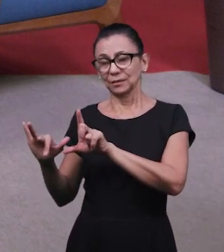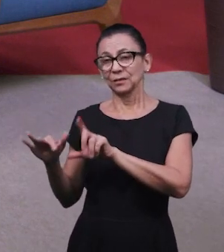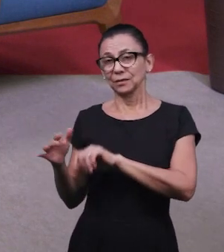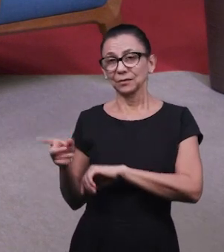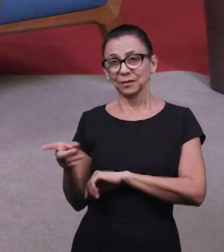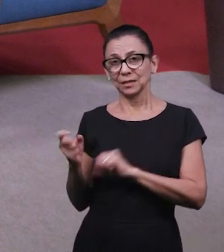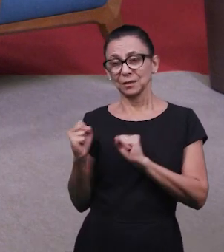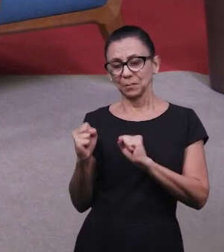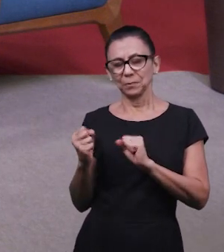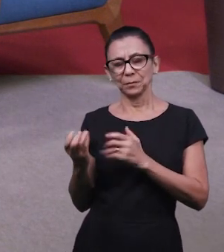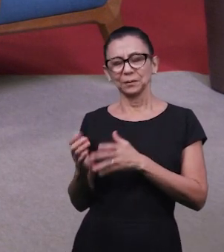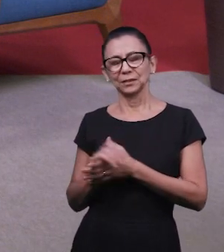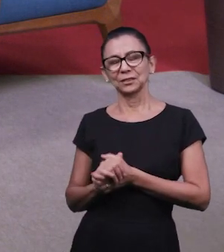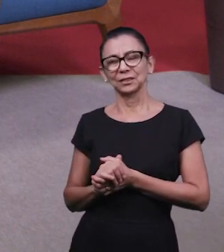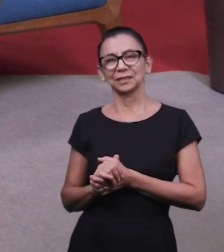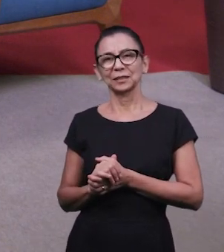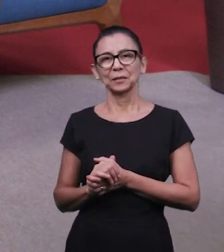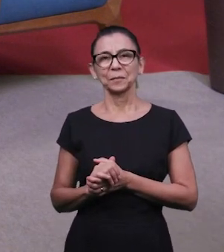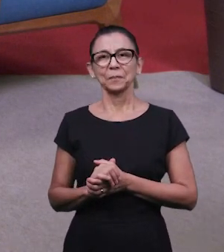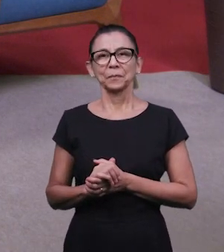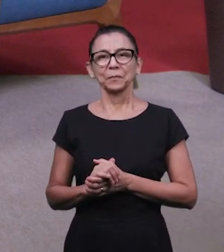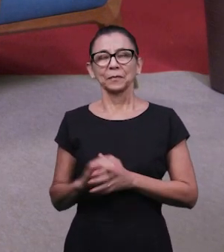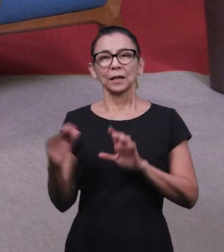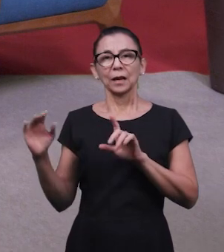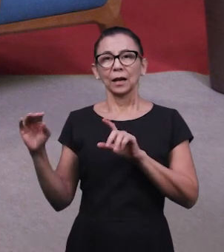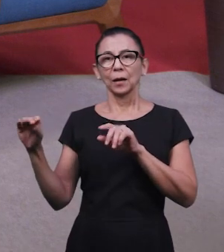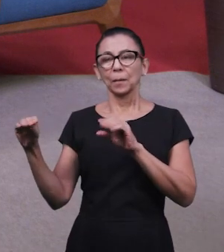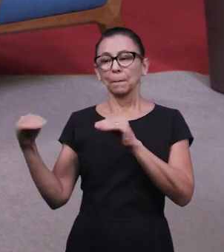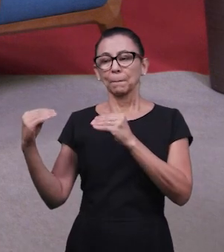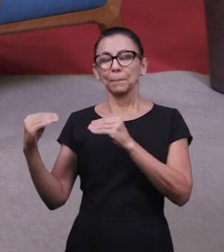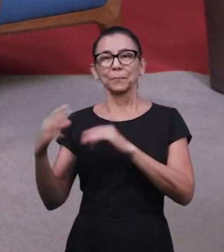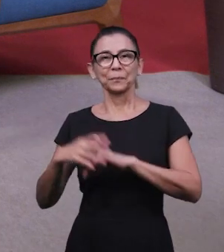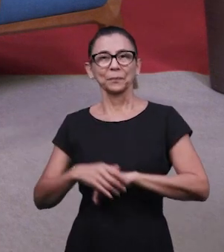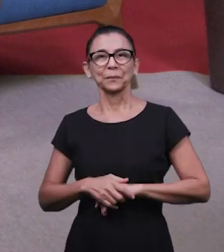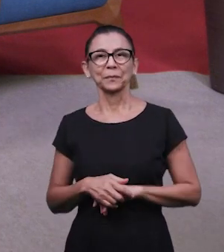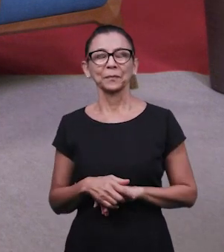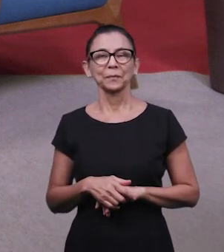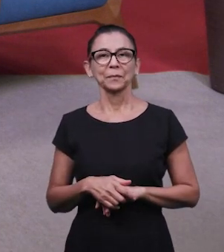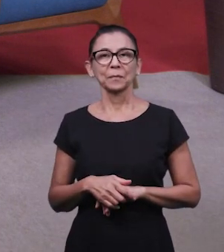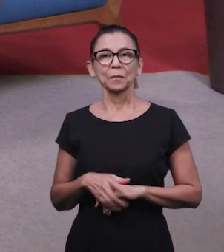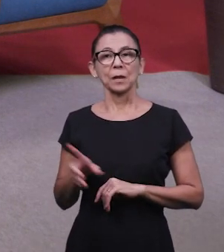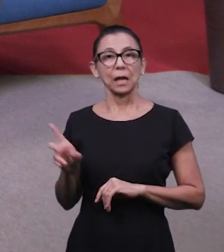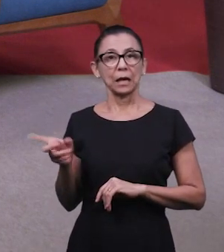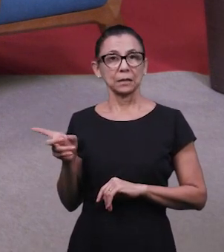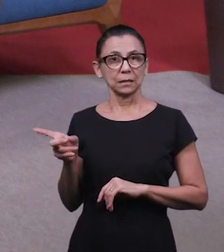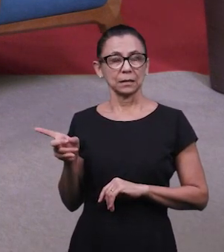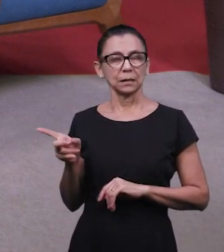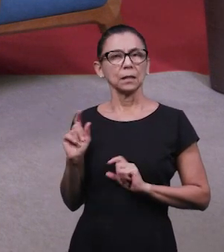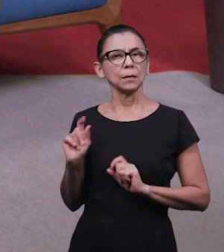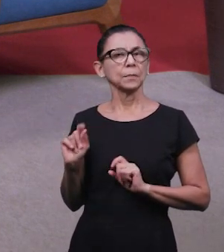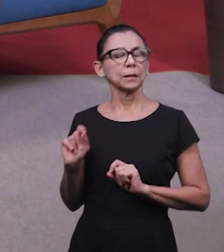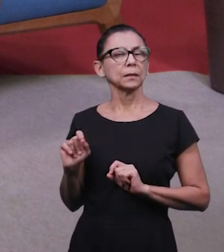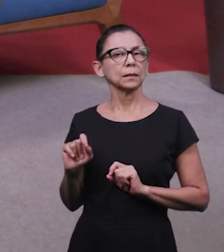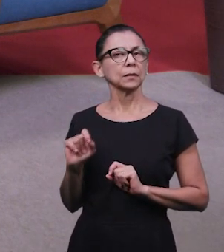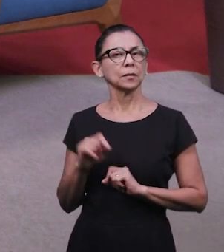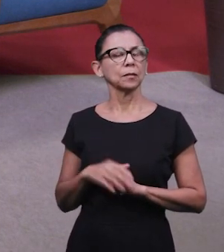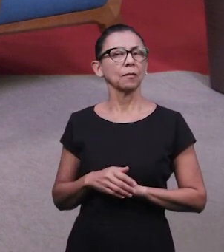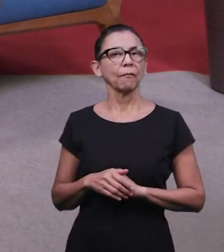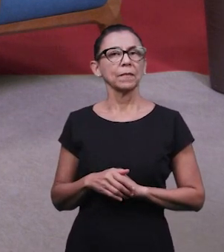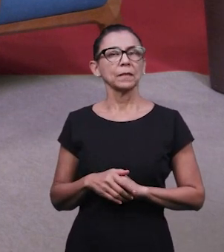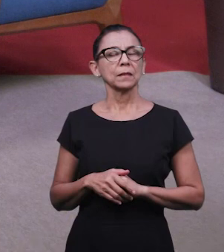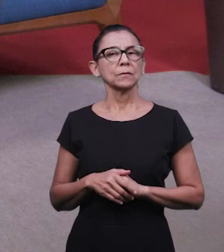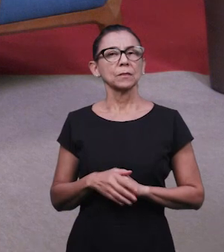estão assistindo, começaram a assistir, passaram a assistir ao programa, têm enviado mensagens para nós e a gente compartilha com você